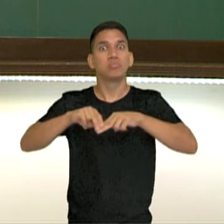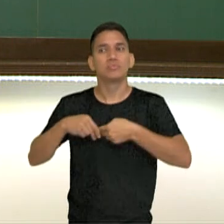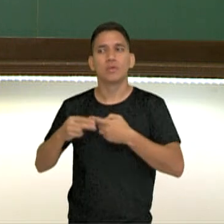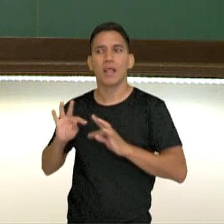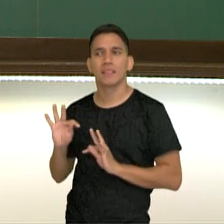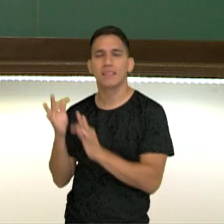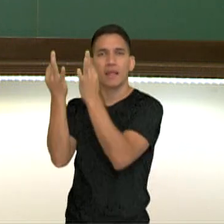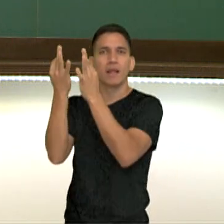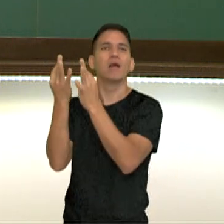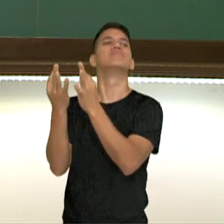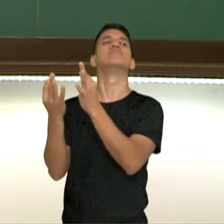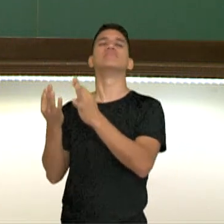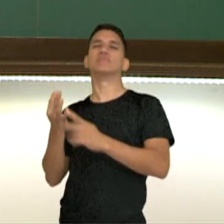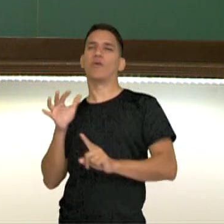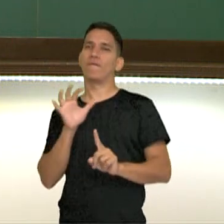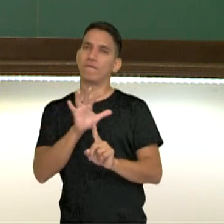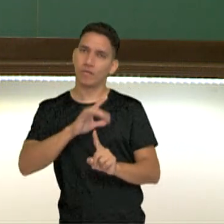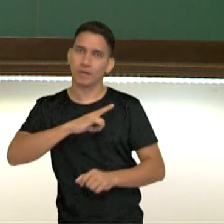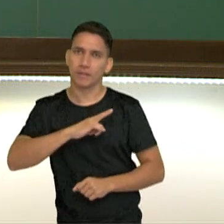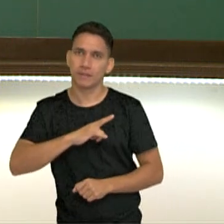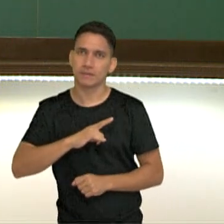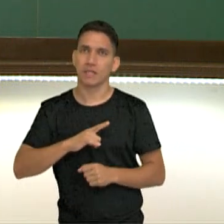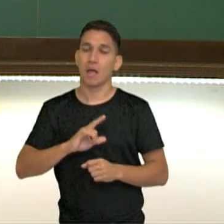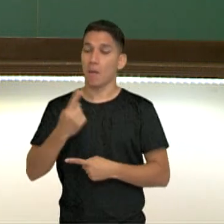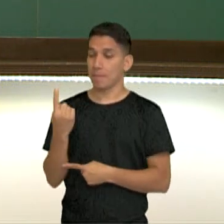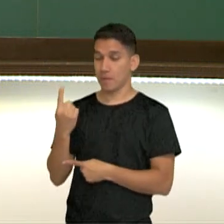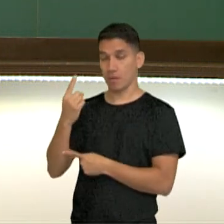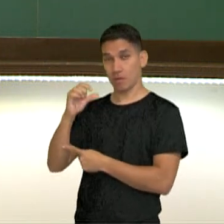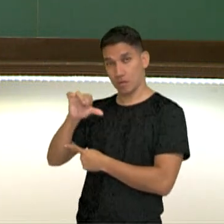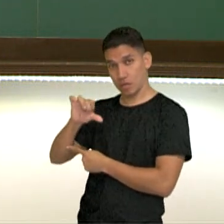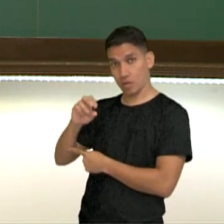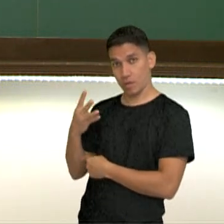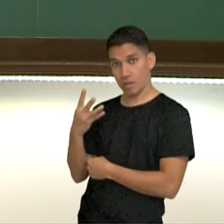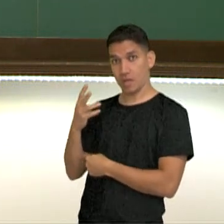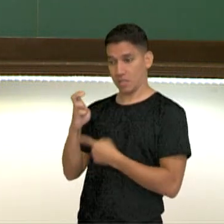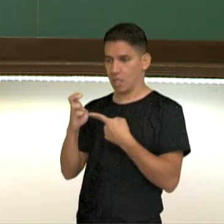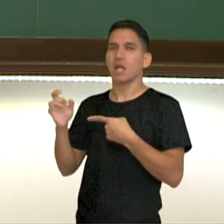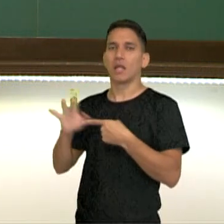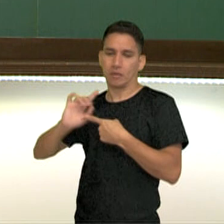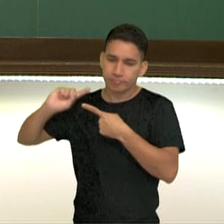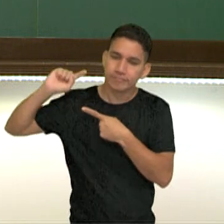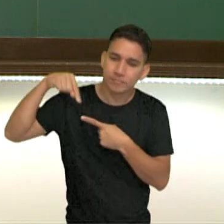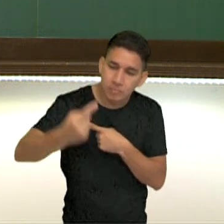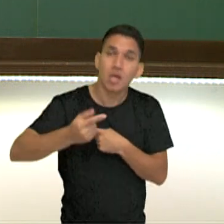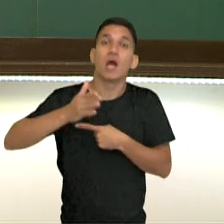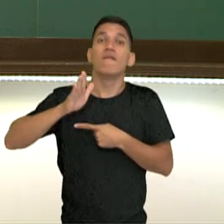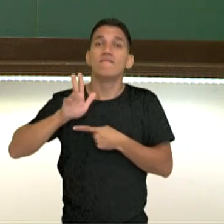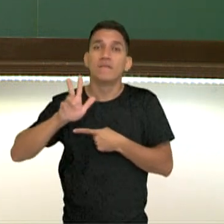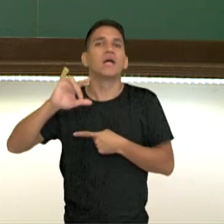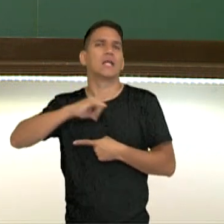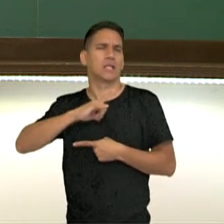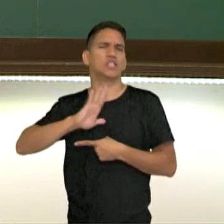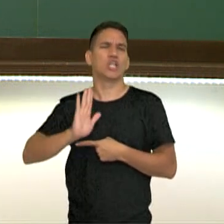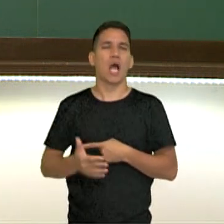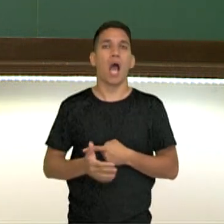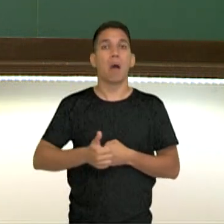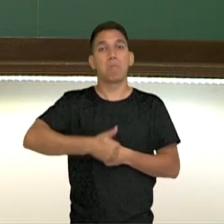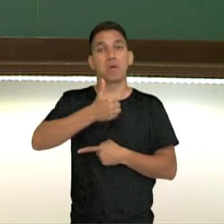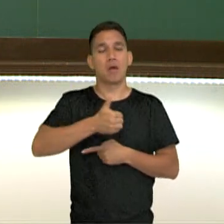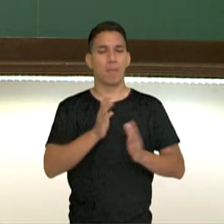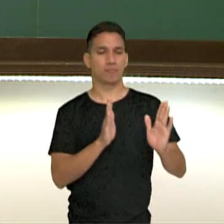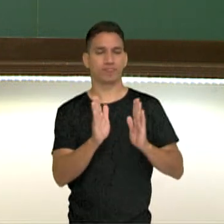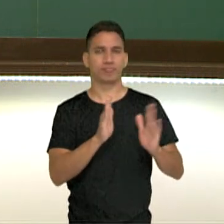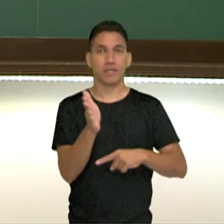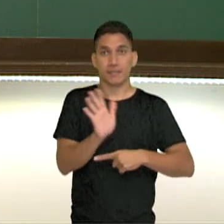papel fundamental. Após 1945, nós já havíamos passado, né, pela primeira fase do